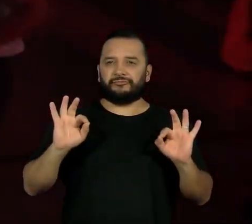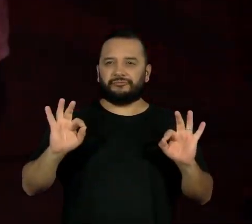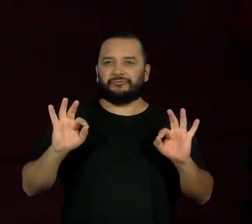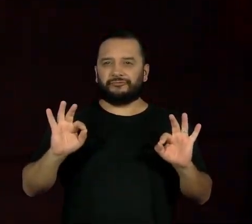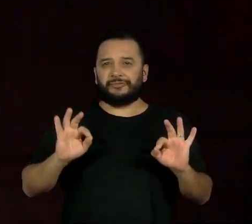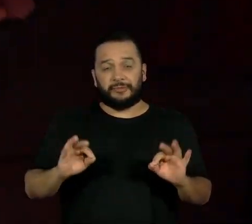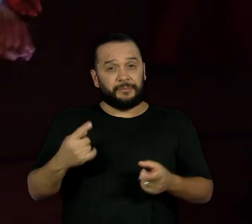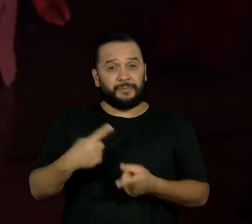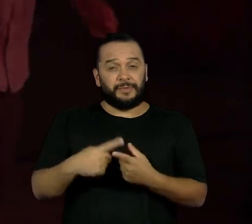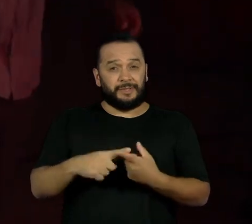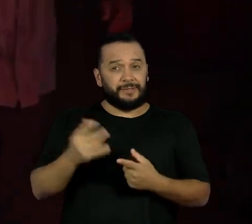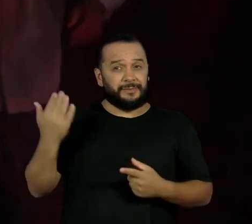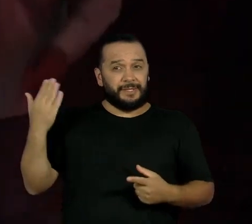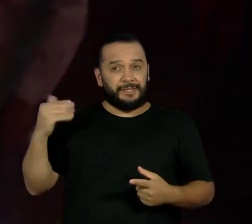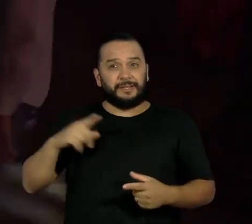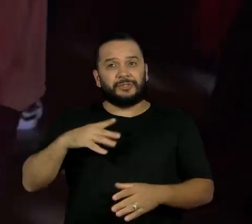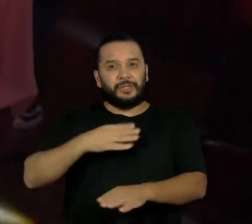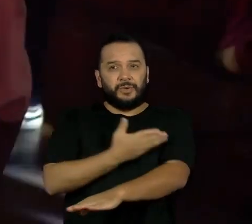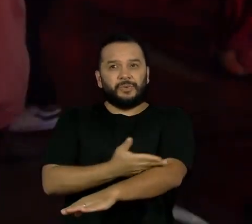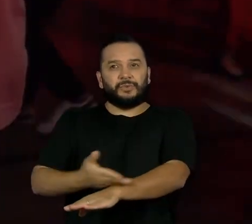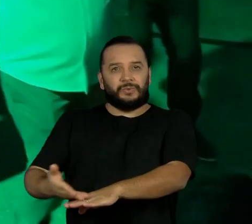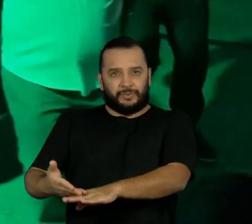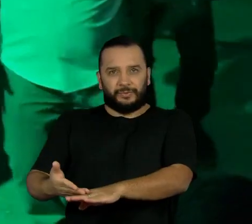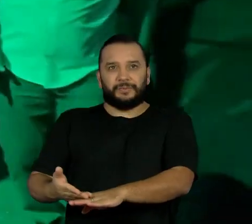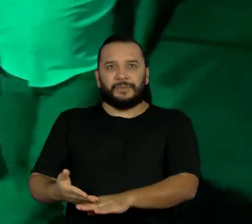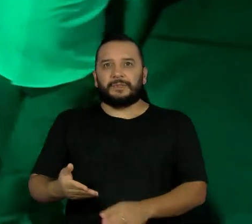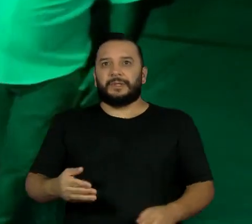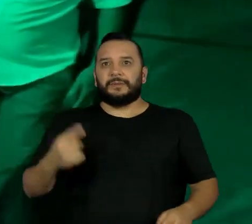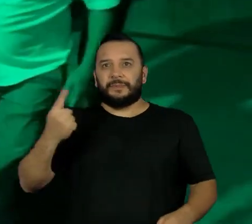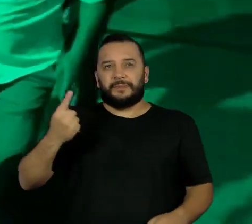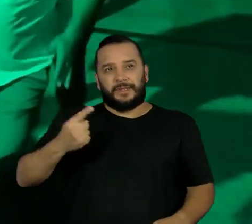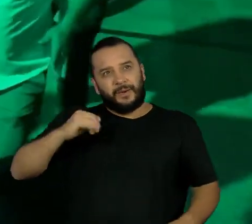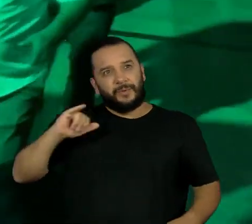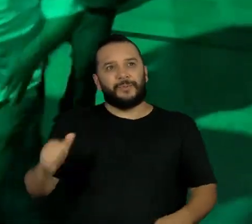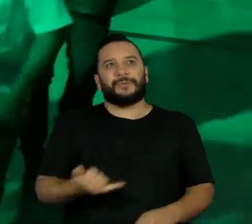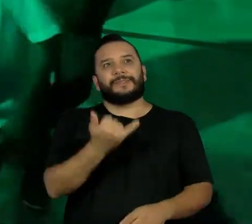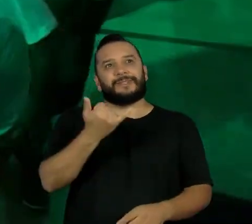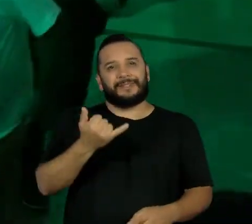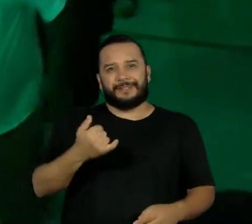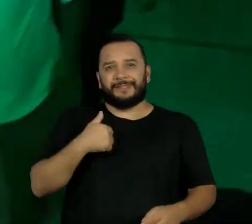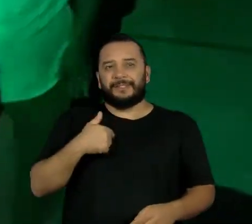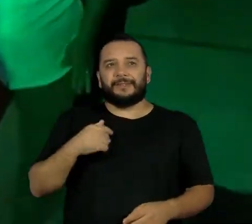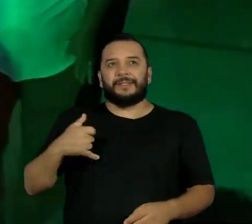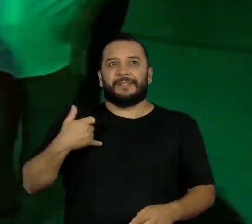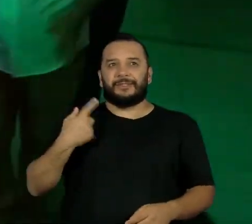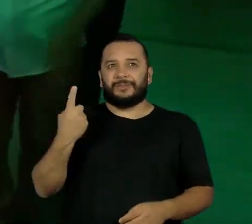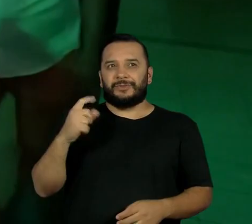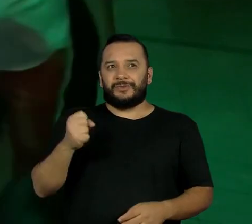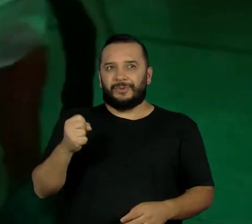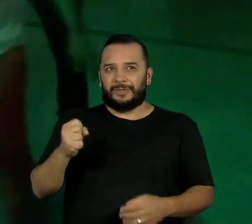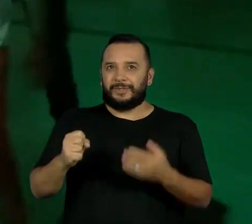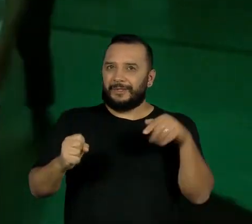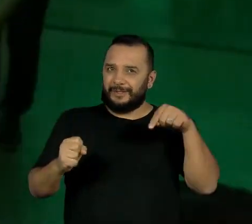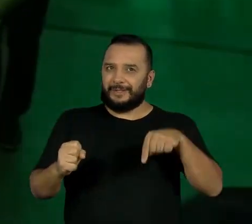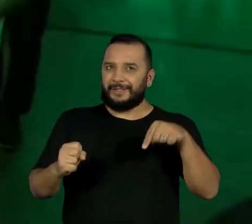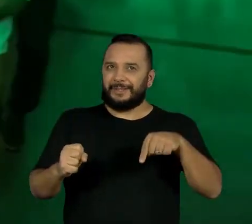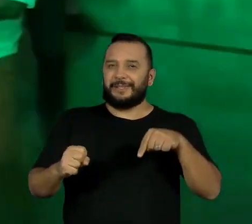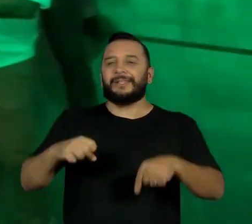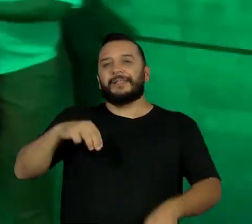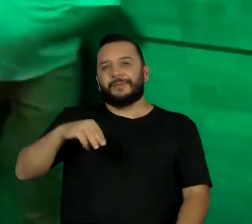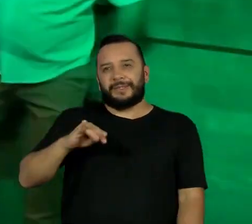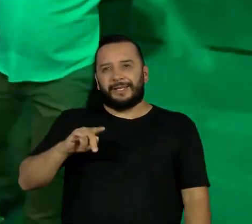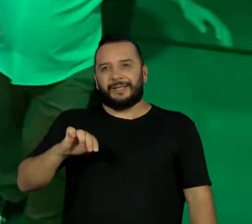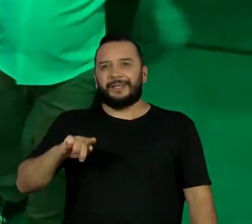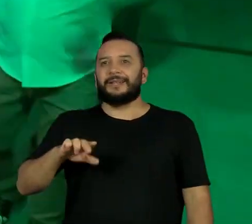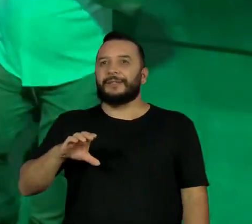passado, ele já tinha esse costume. Na minha primeira oportunidade, quando eu fiz 18 anos, meu primeiro baile foi aqui no Musicaleando Dançante